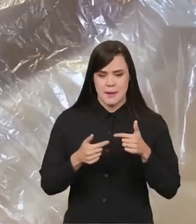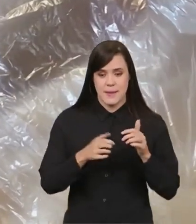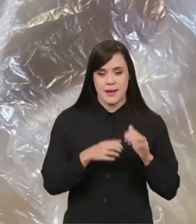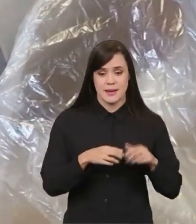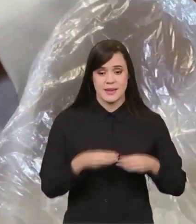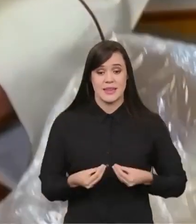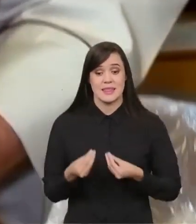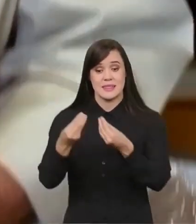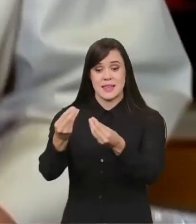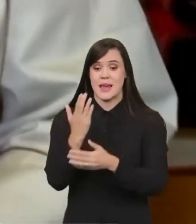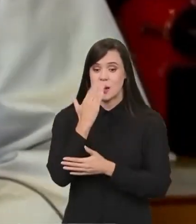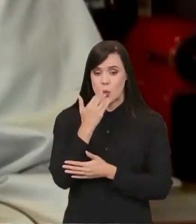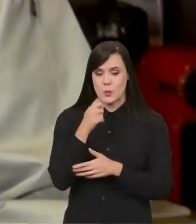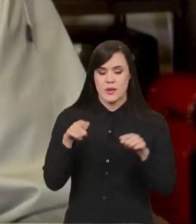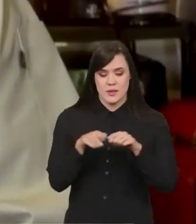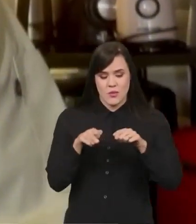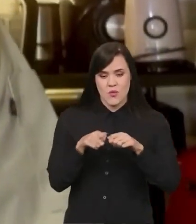comida. Eu faço alguns pratos